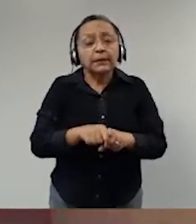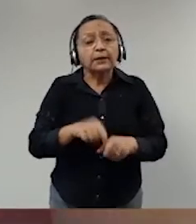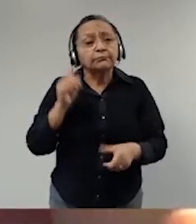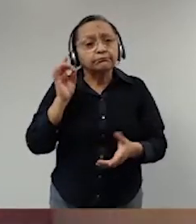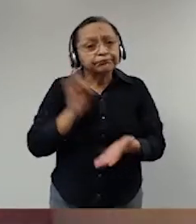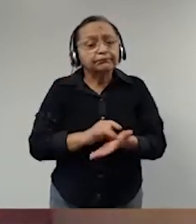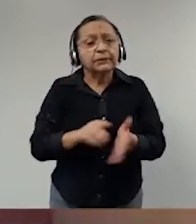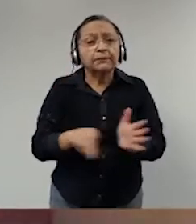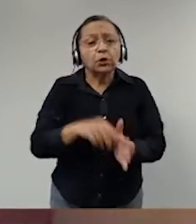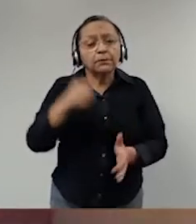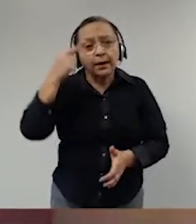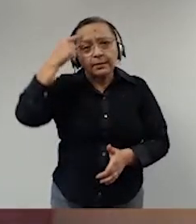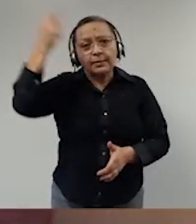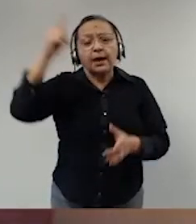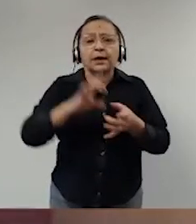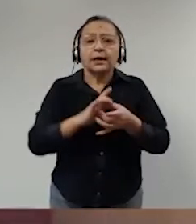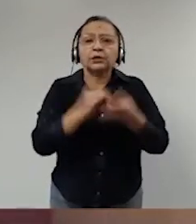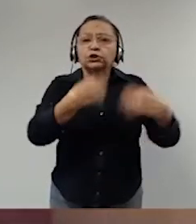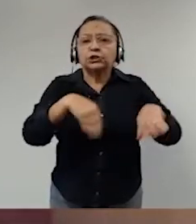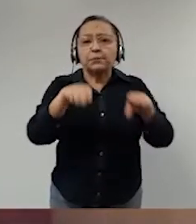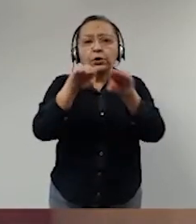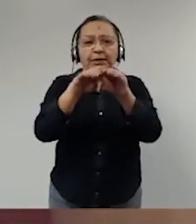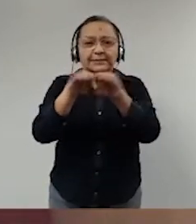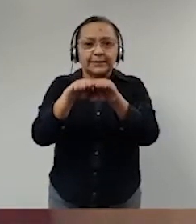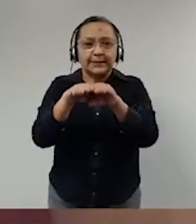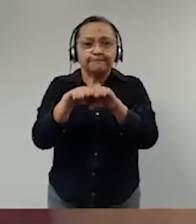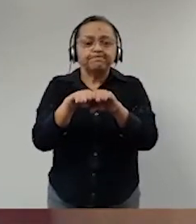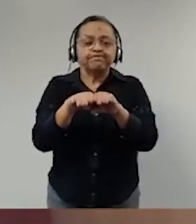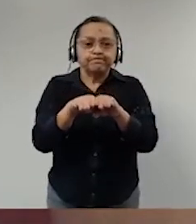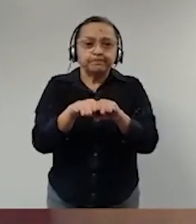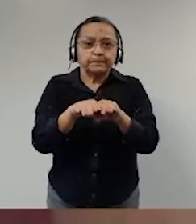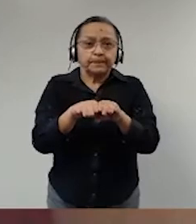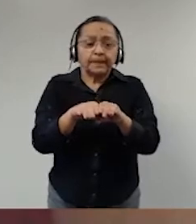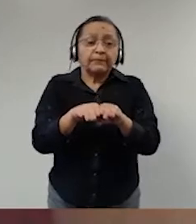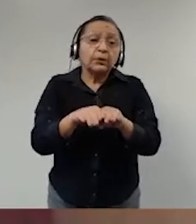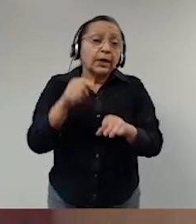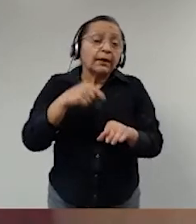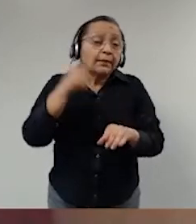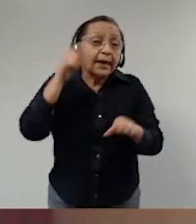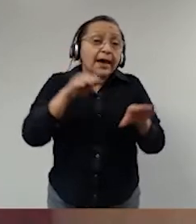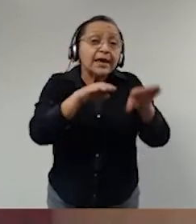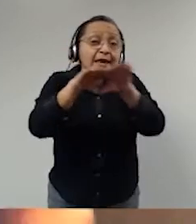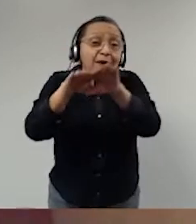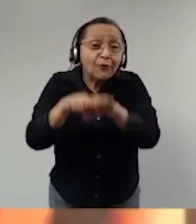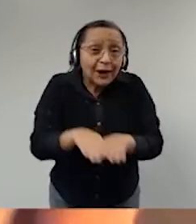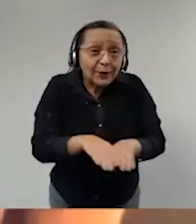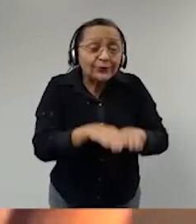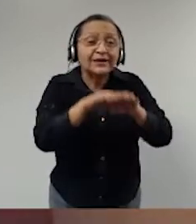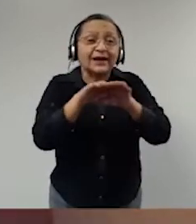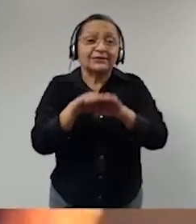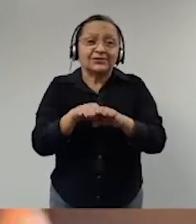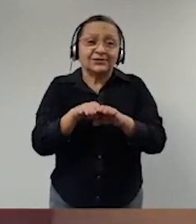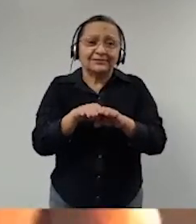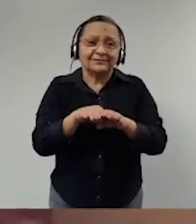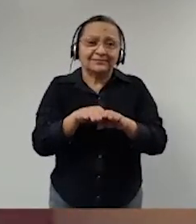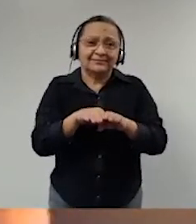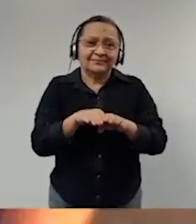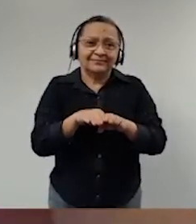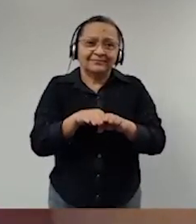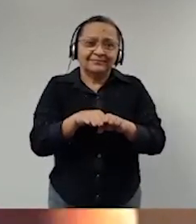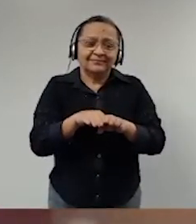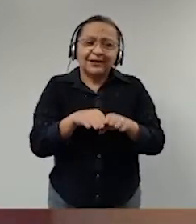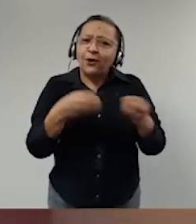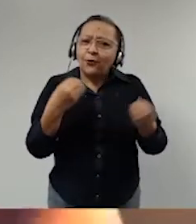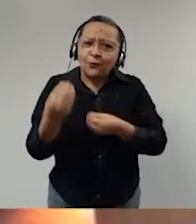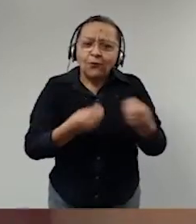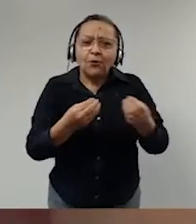de democracia. Estou falando aqui da ideia de igualdade, ou seja, eu estou falando aqui das próprias condições de